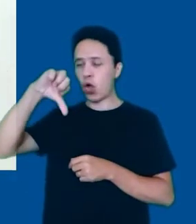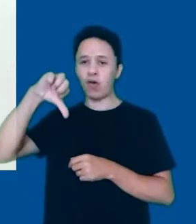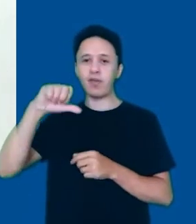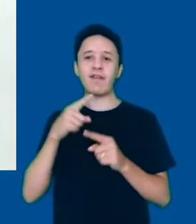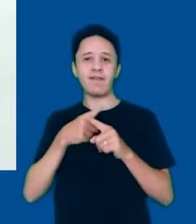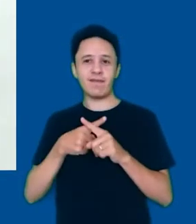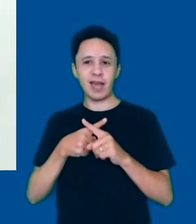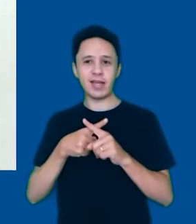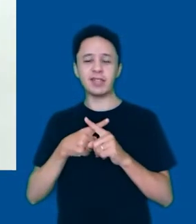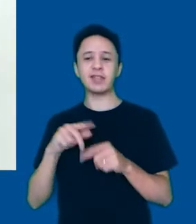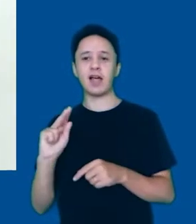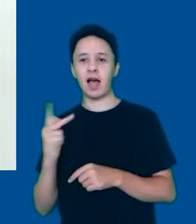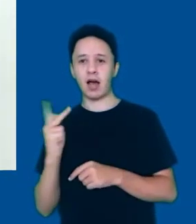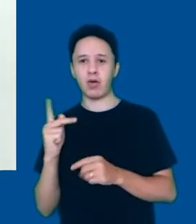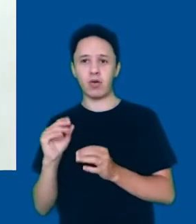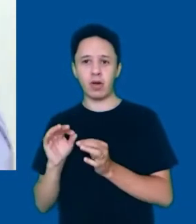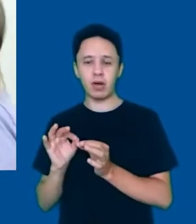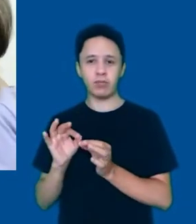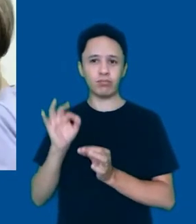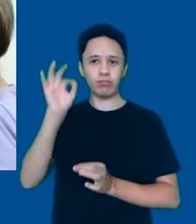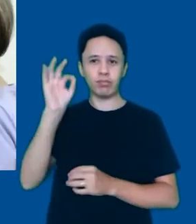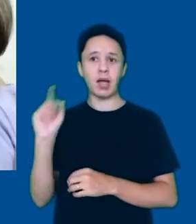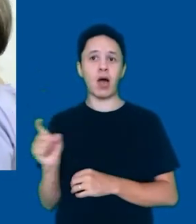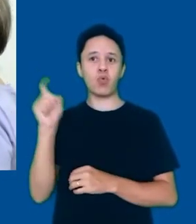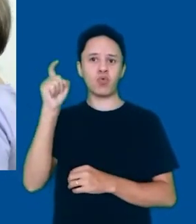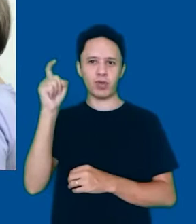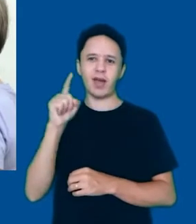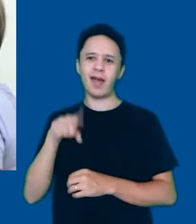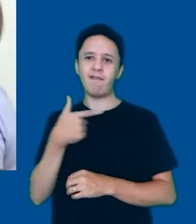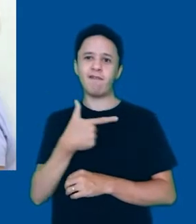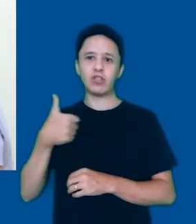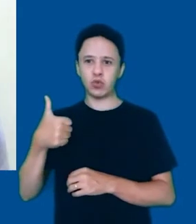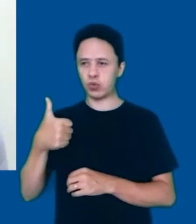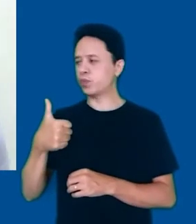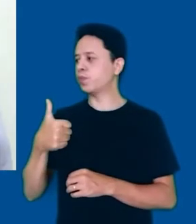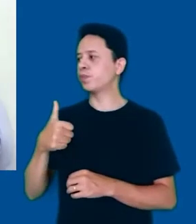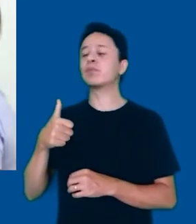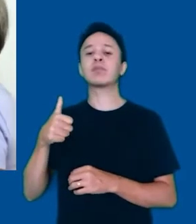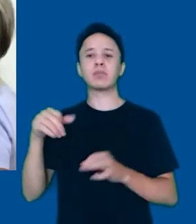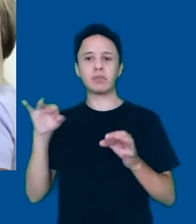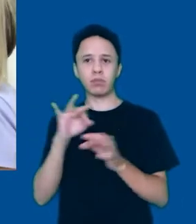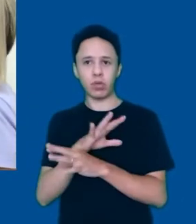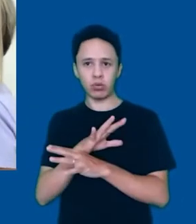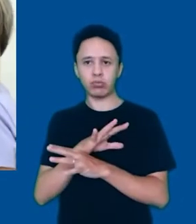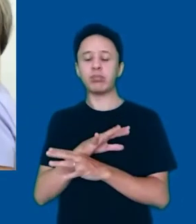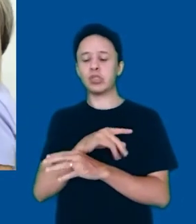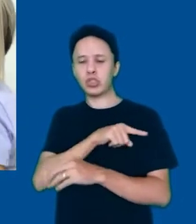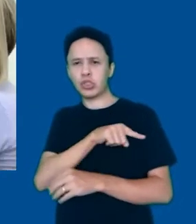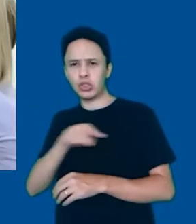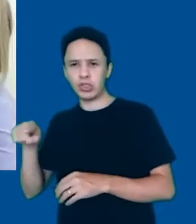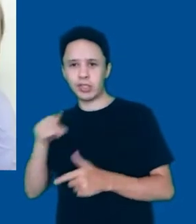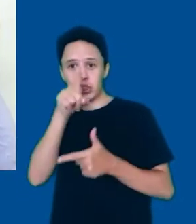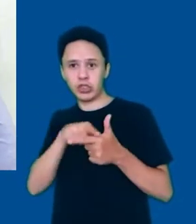a nossa altura, que está representada aqui por 21, e depois eu divido por 2. Então, veja